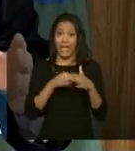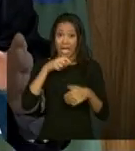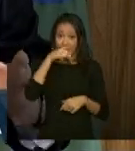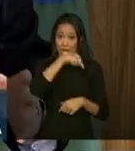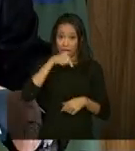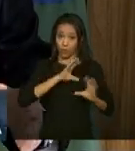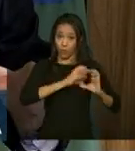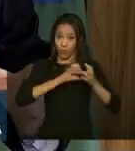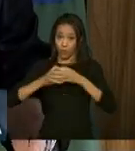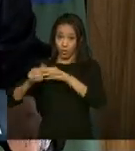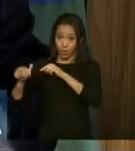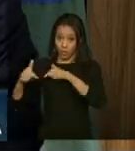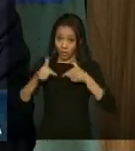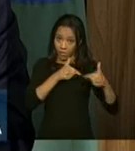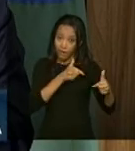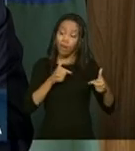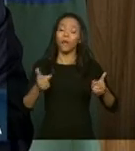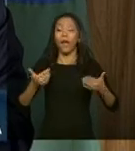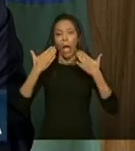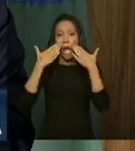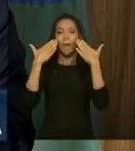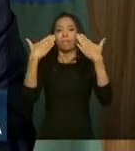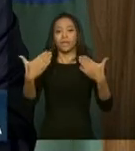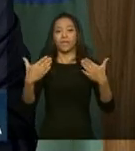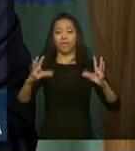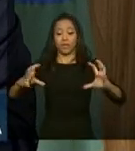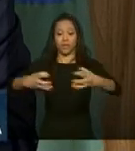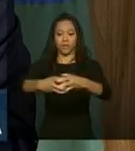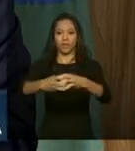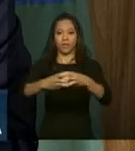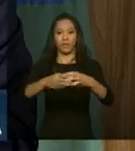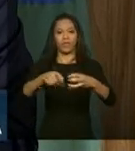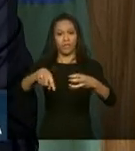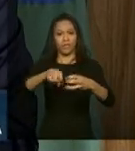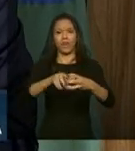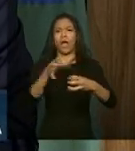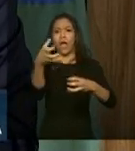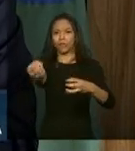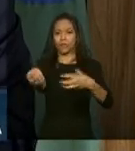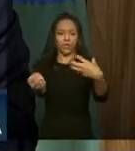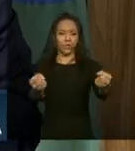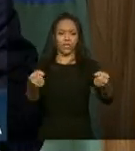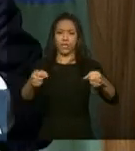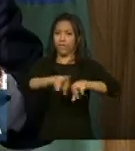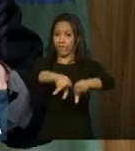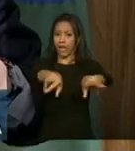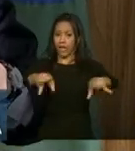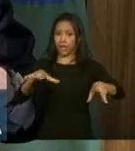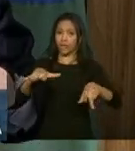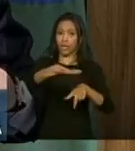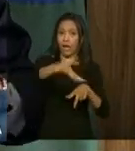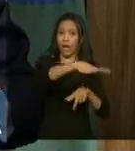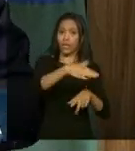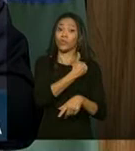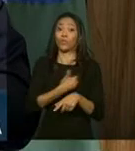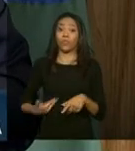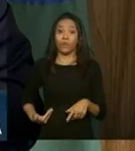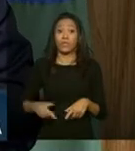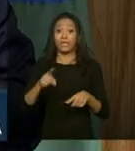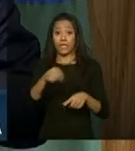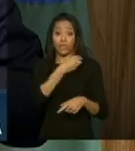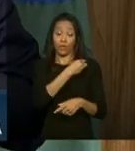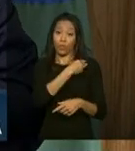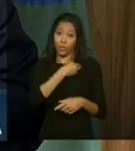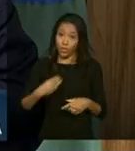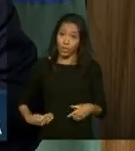trabalho terão que entregar seus resultados para as equipes que vão assumir as diversas áreas do governo, para que os novos ministros já saiam com uma agenda